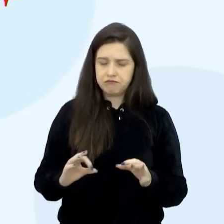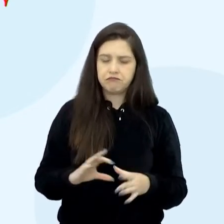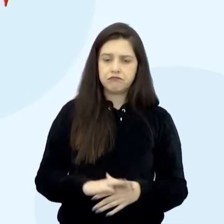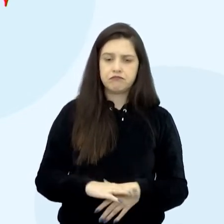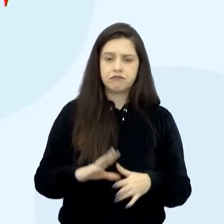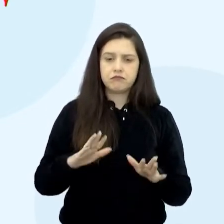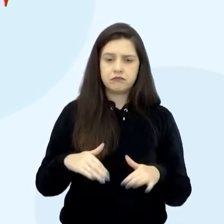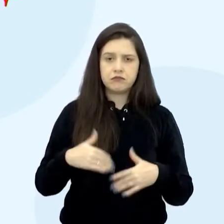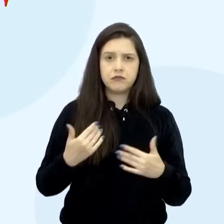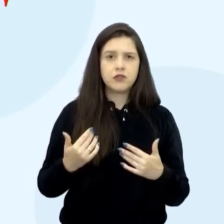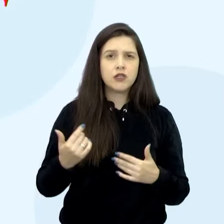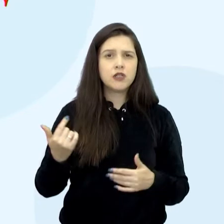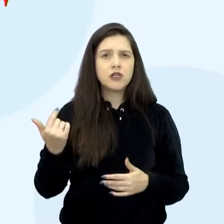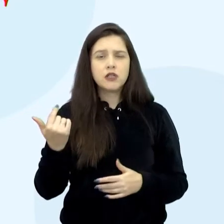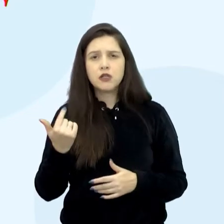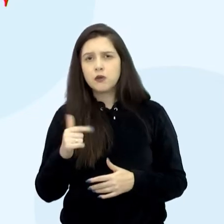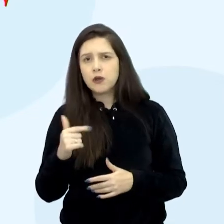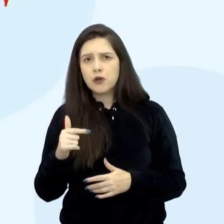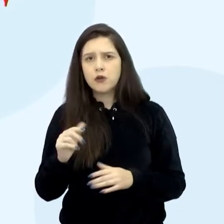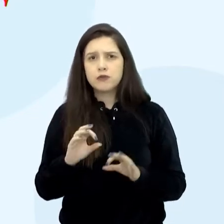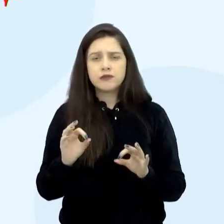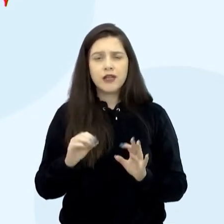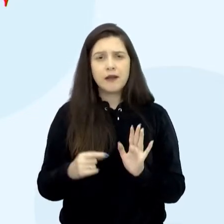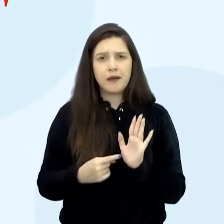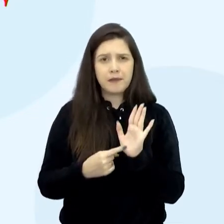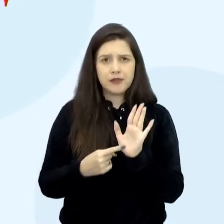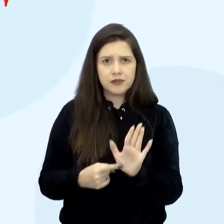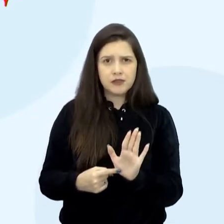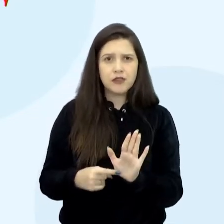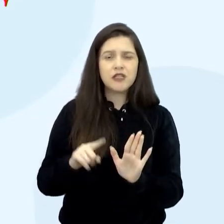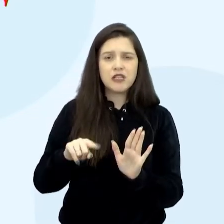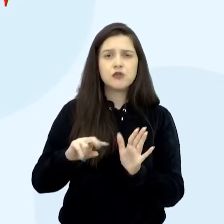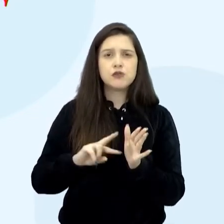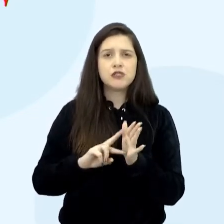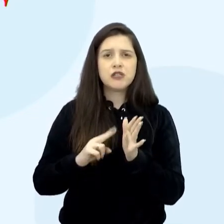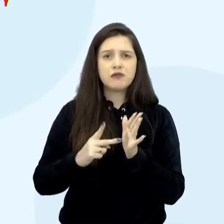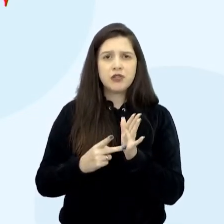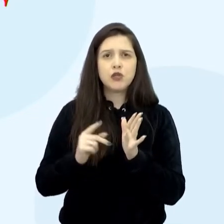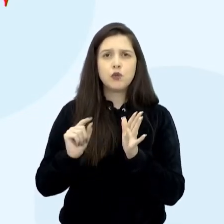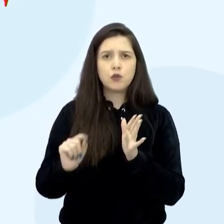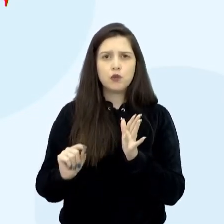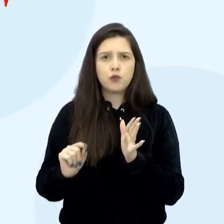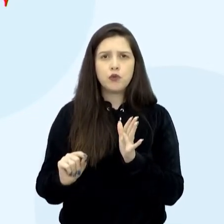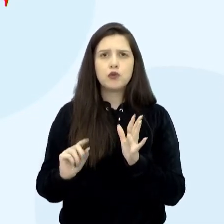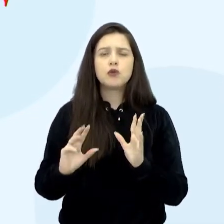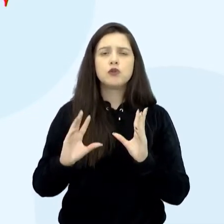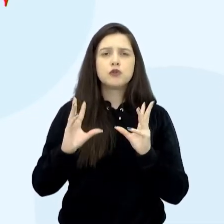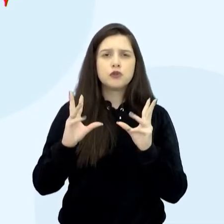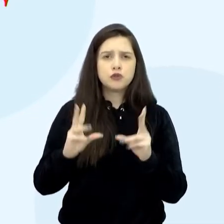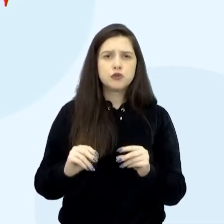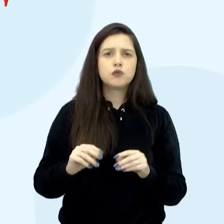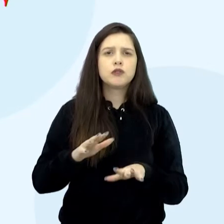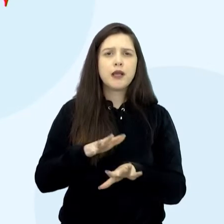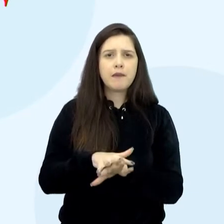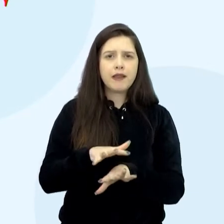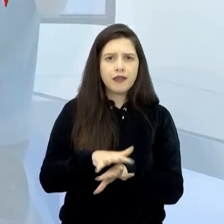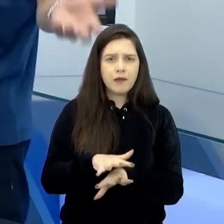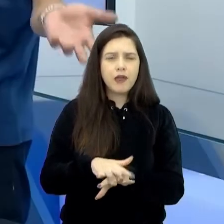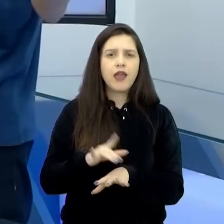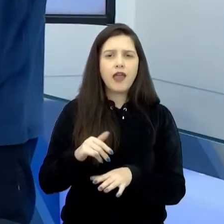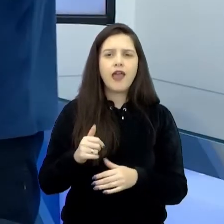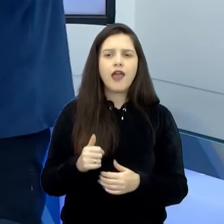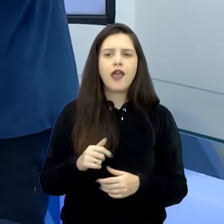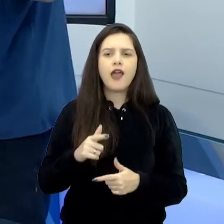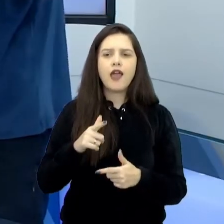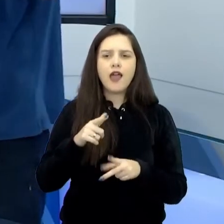Então, quando não tenho valores aqui atrás representados, isso significa que eu tenho 1. E tudo que existe na matemática, né, está elevado a